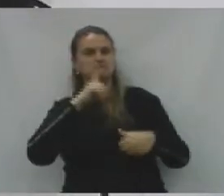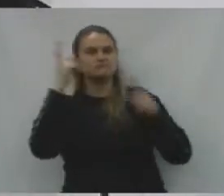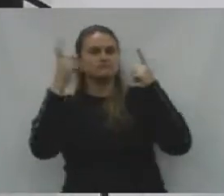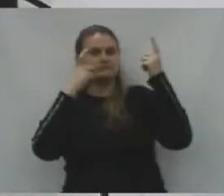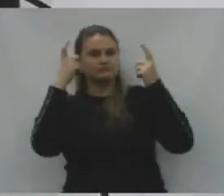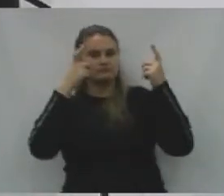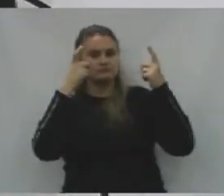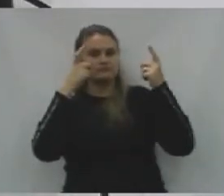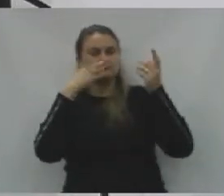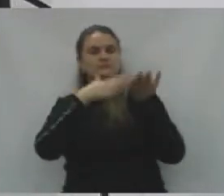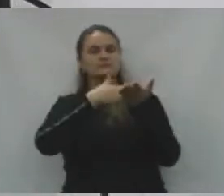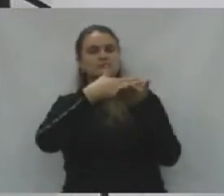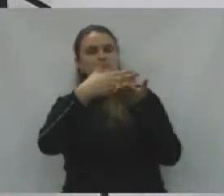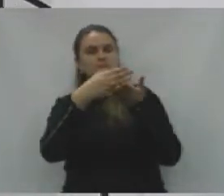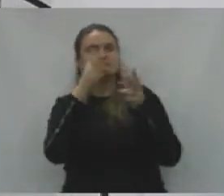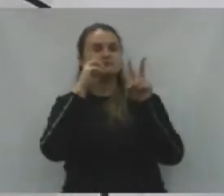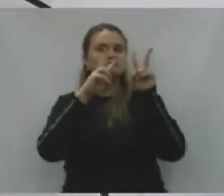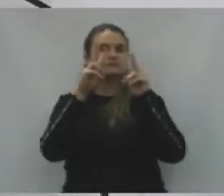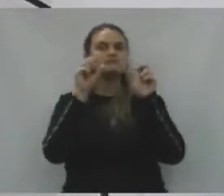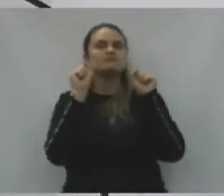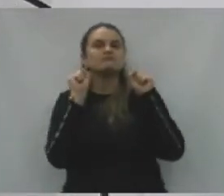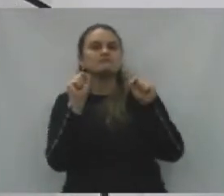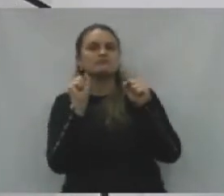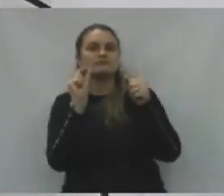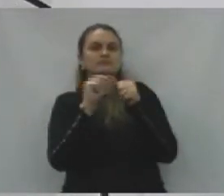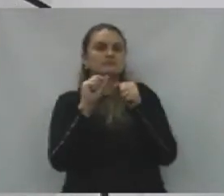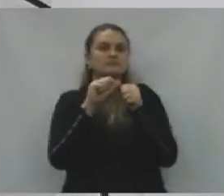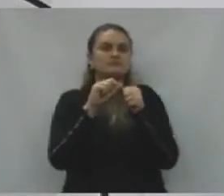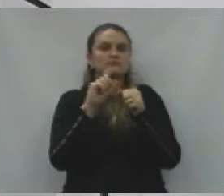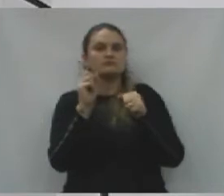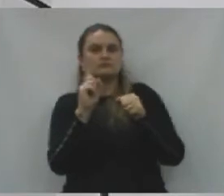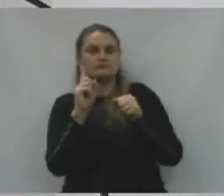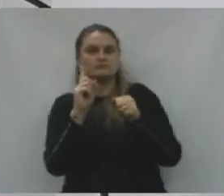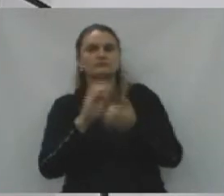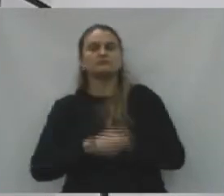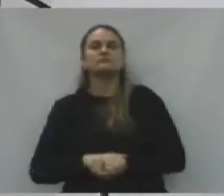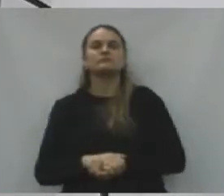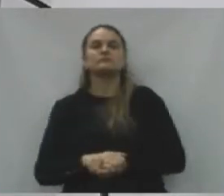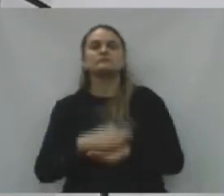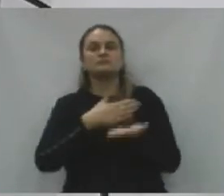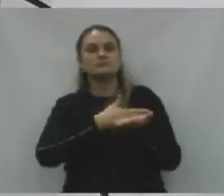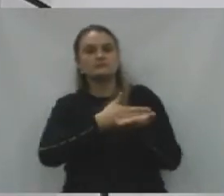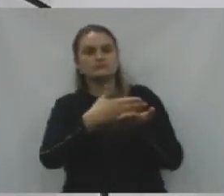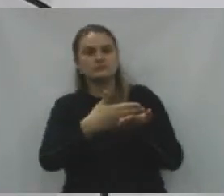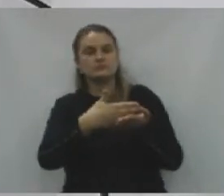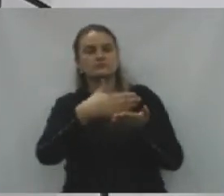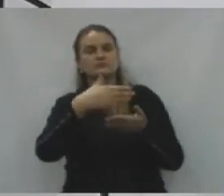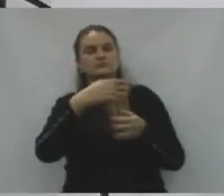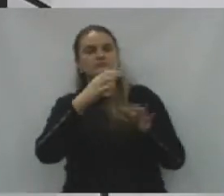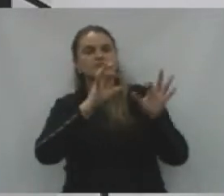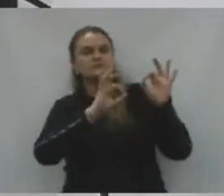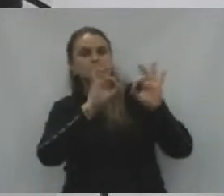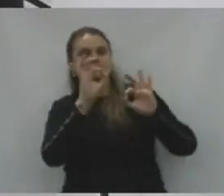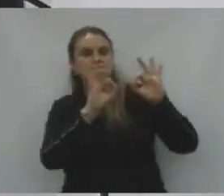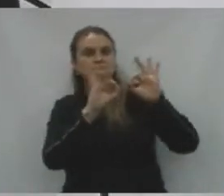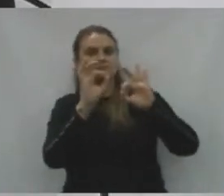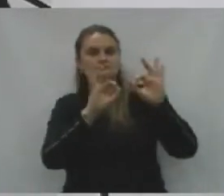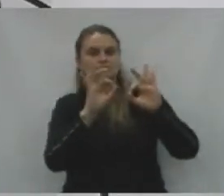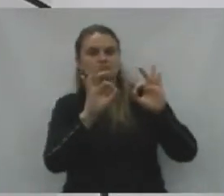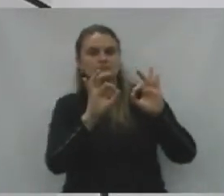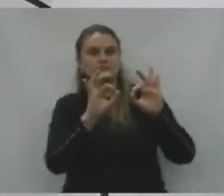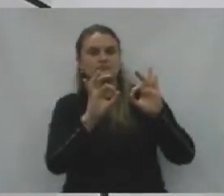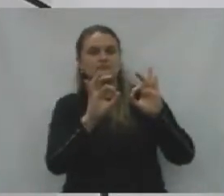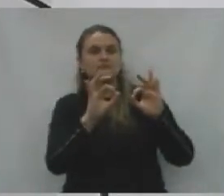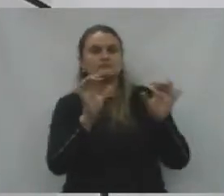sua estrutura, e iniciamos o processo para saber o que poderia ser feito de lá para cá. Iniciamos as obras de